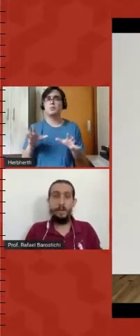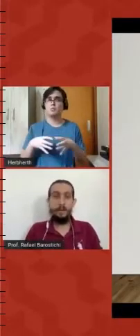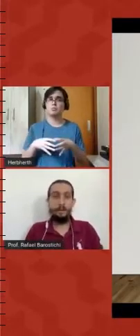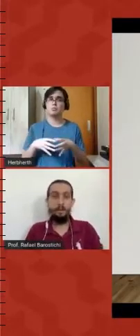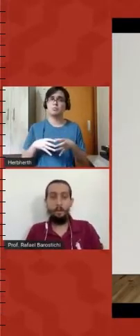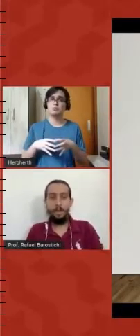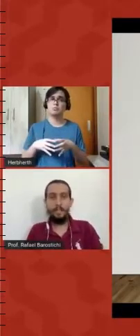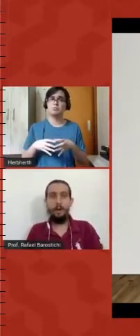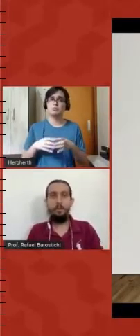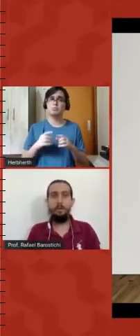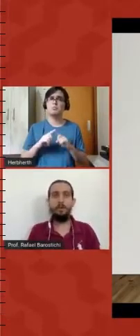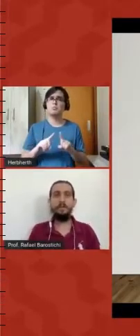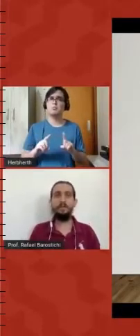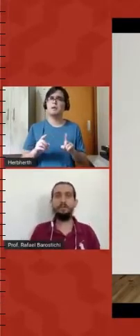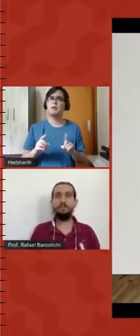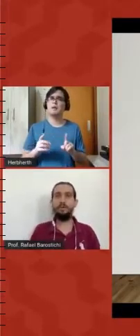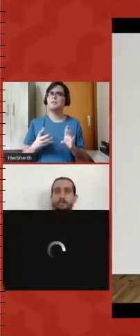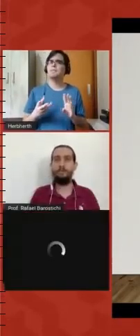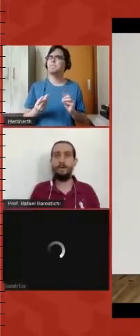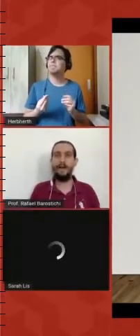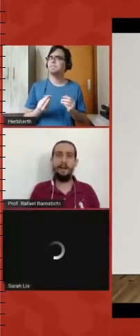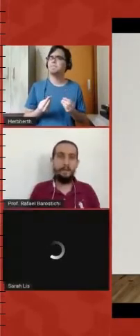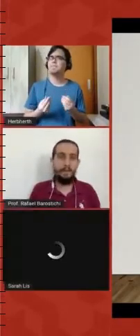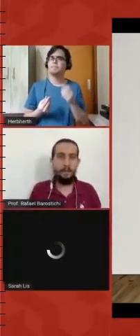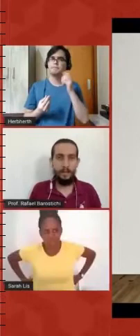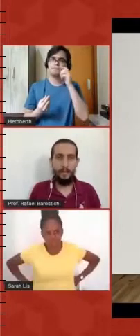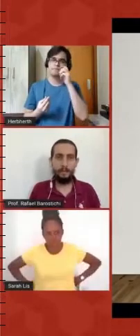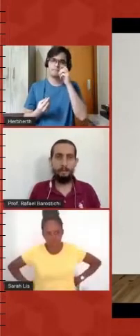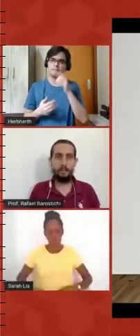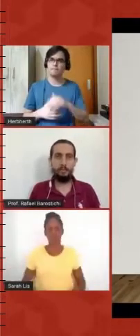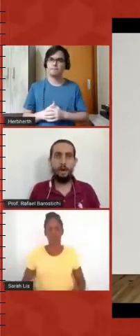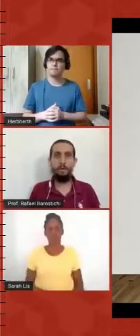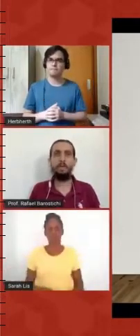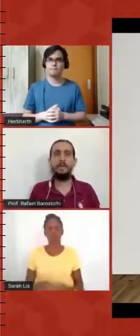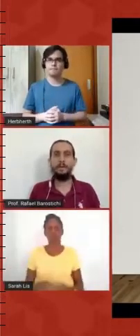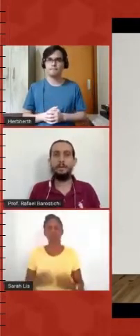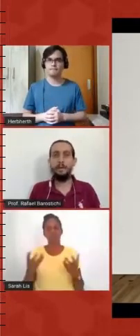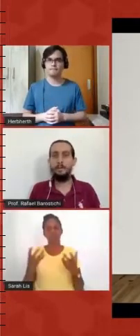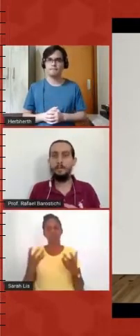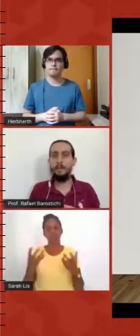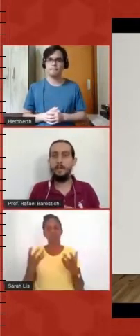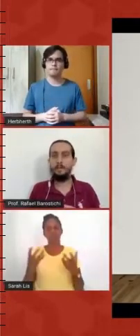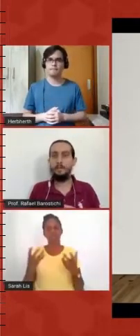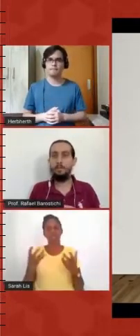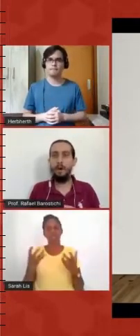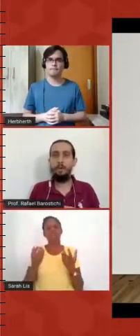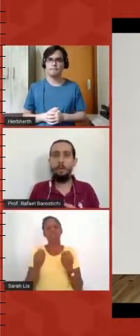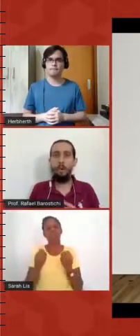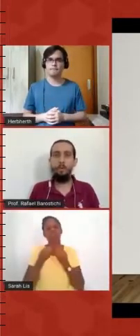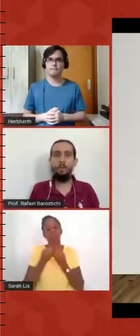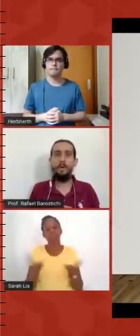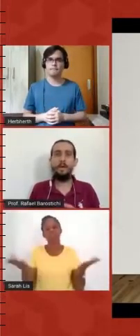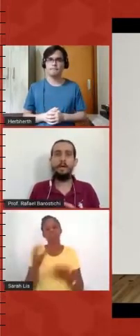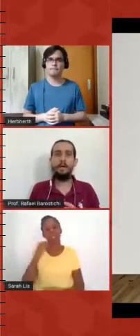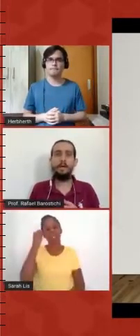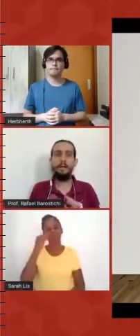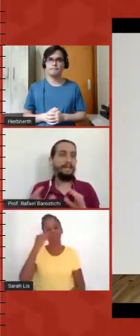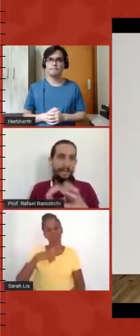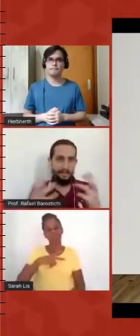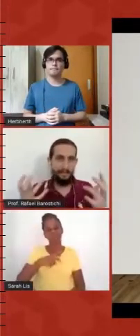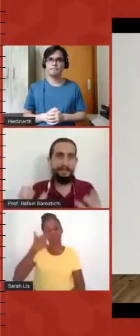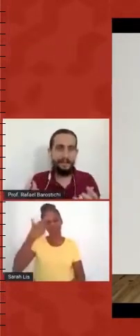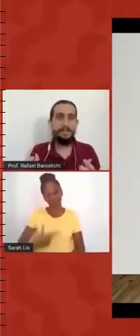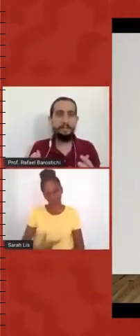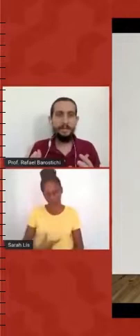Mas eu queria compartilhar um pouquinho do que foi a minha experiência pessoal. A minha experiência pessoal com...